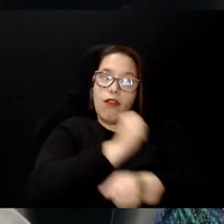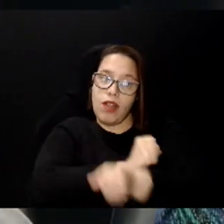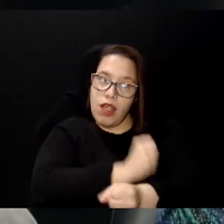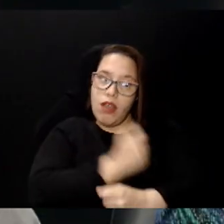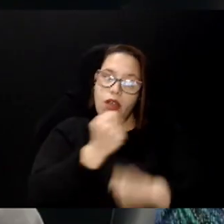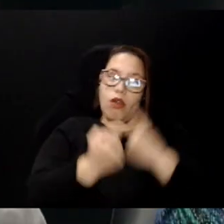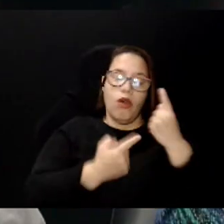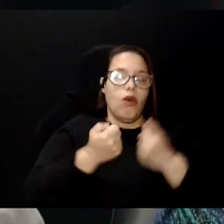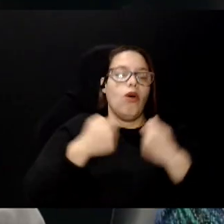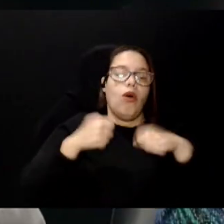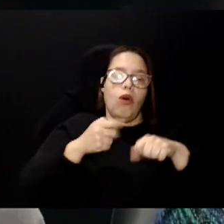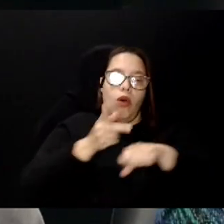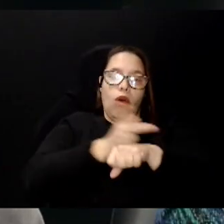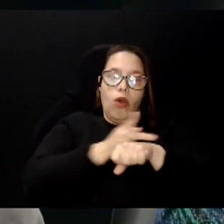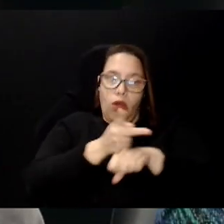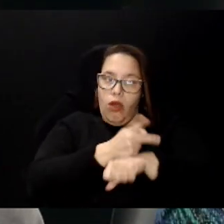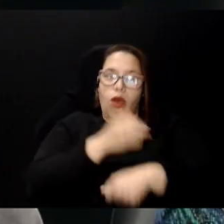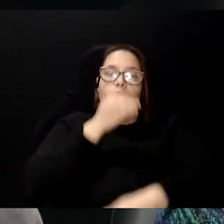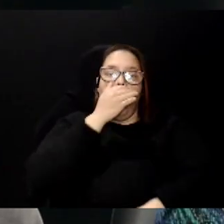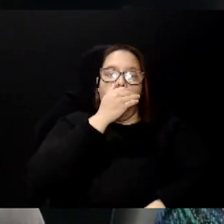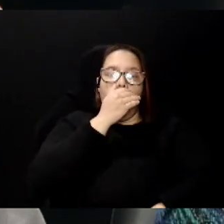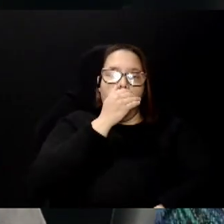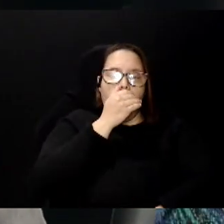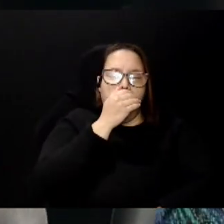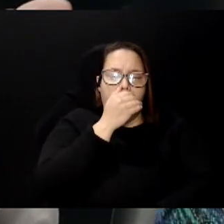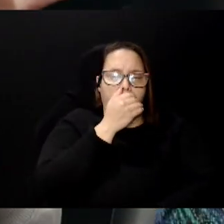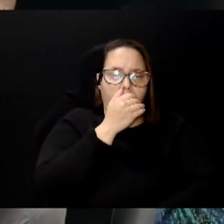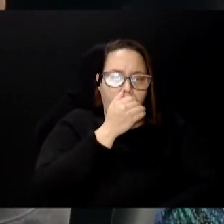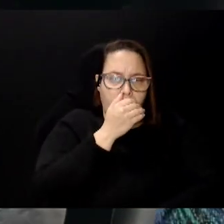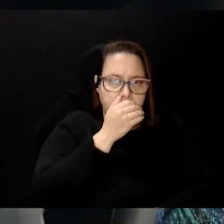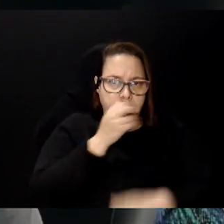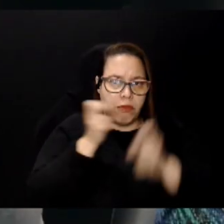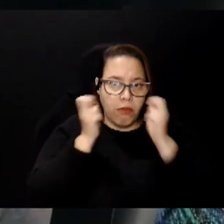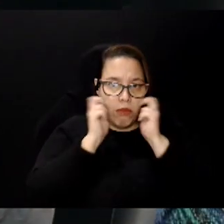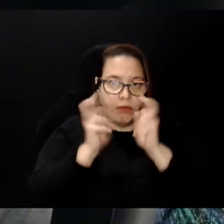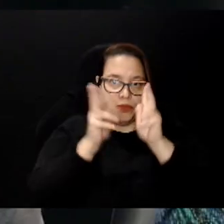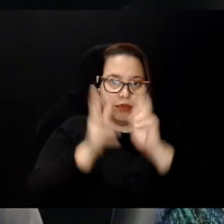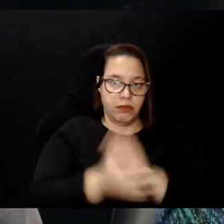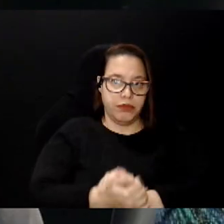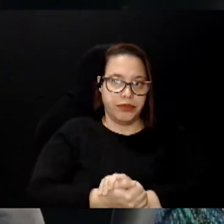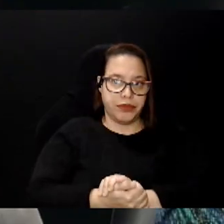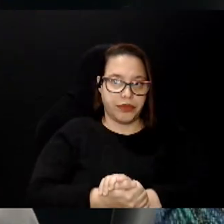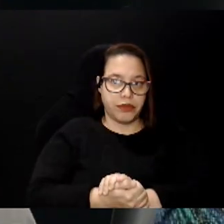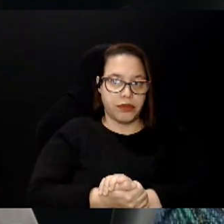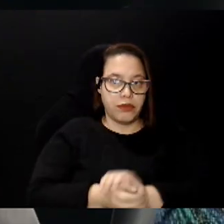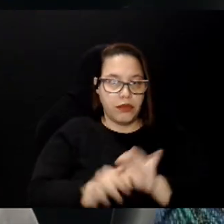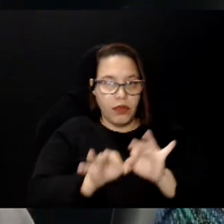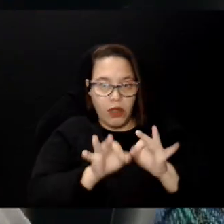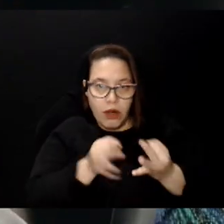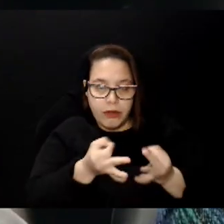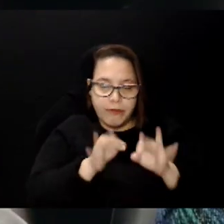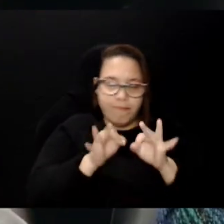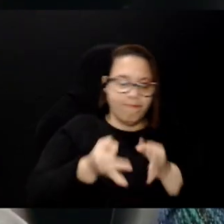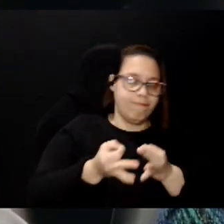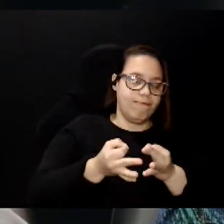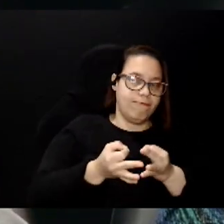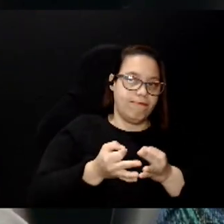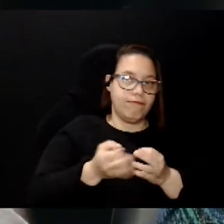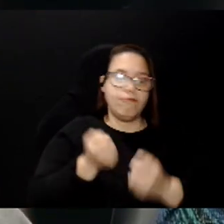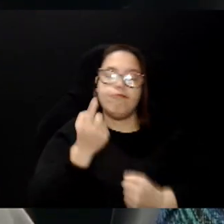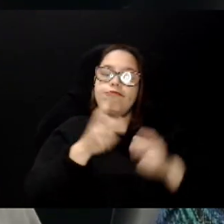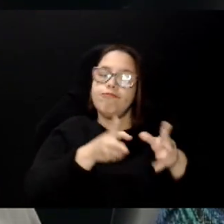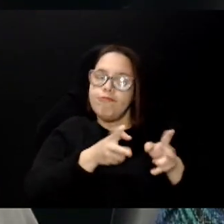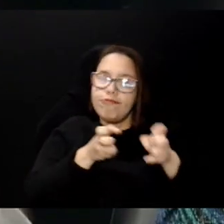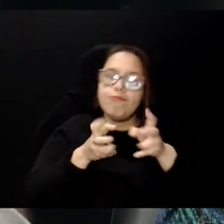investigar nisso aí. Os sinais, apesar deles serem sutis, com um pouco de observação a gente